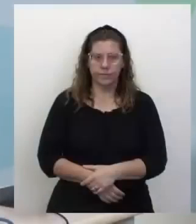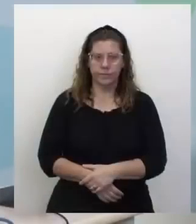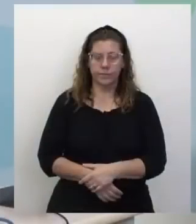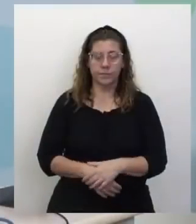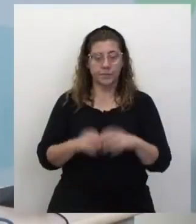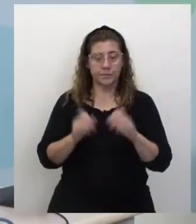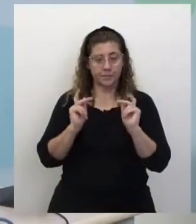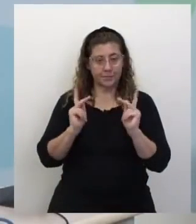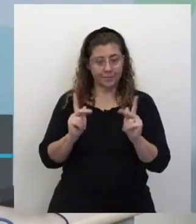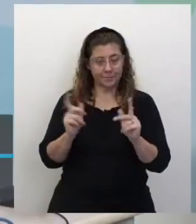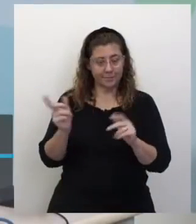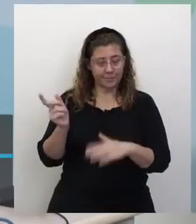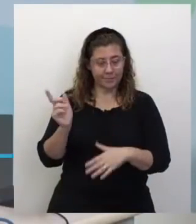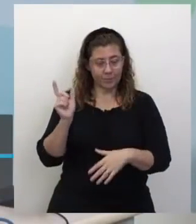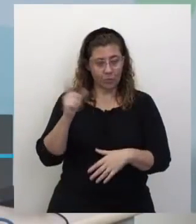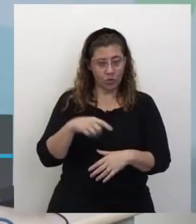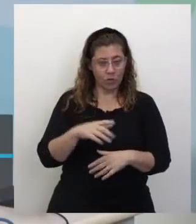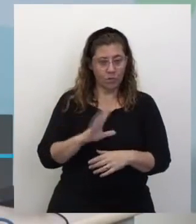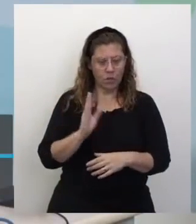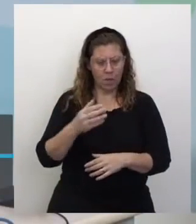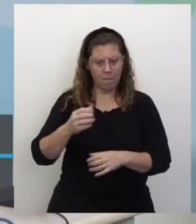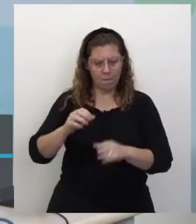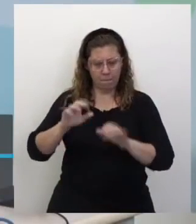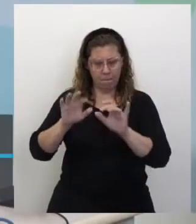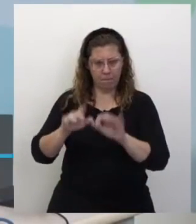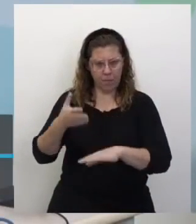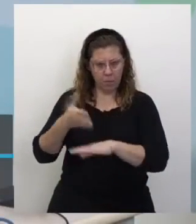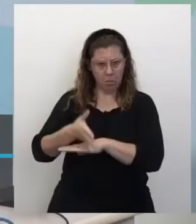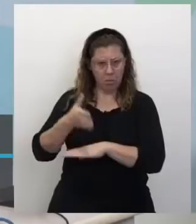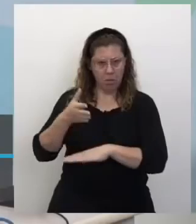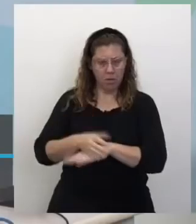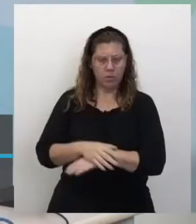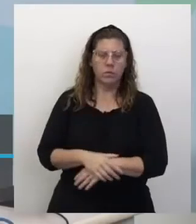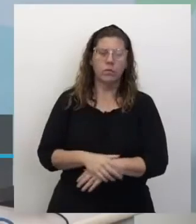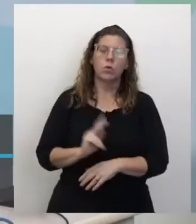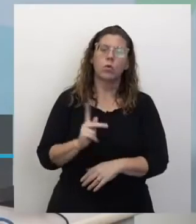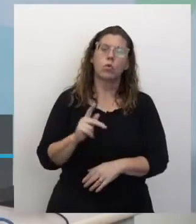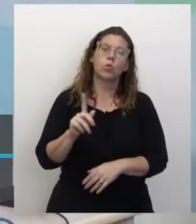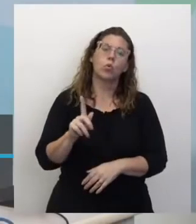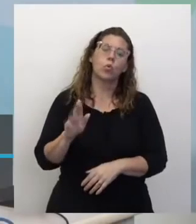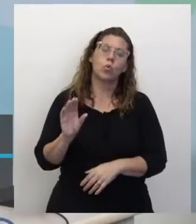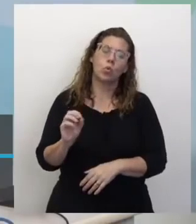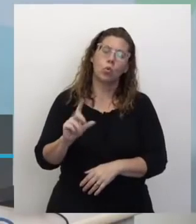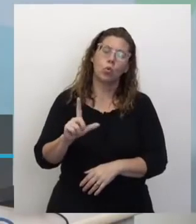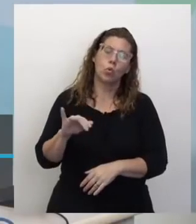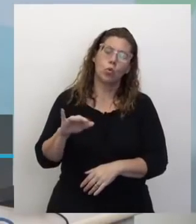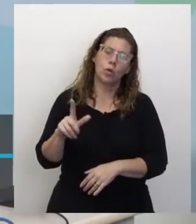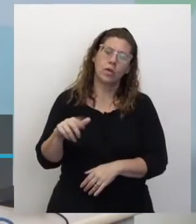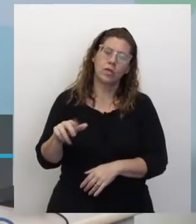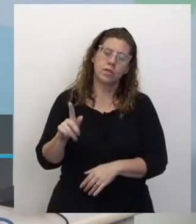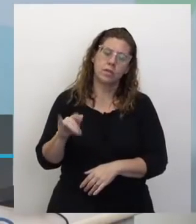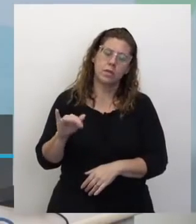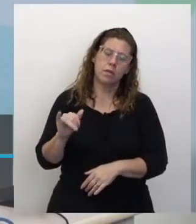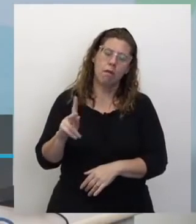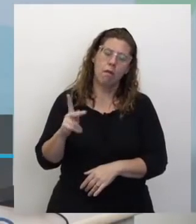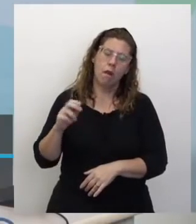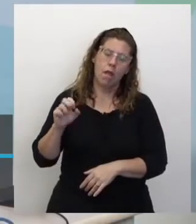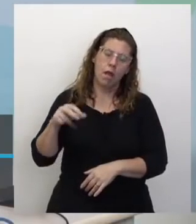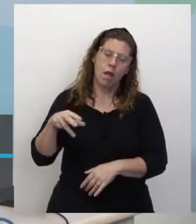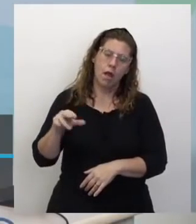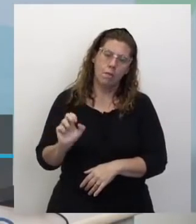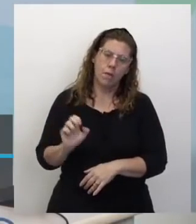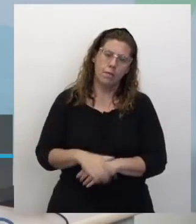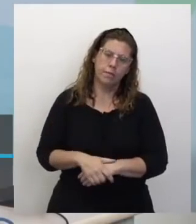Ok, we are back. Voltamos aqui. A gente tem bastante participação do Hugo Godoy, do Luiz Felipe, do Guilherme, lá da República do